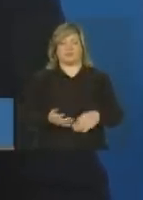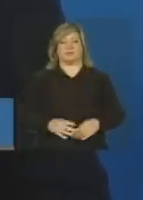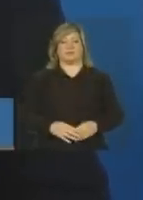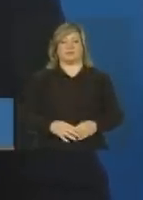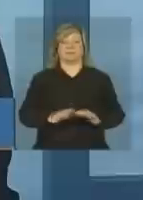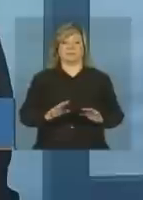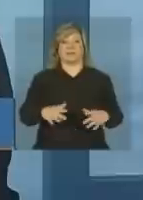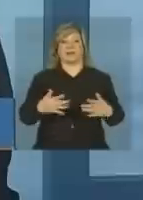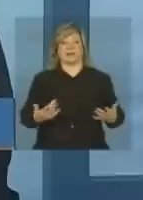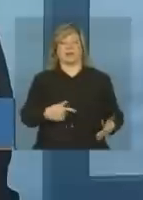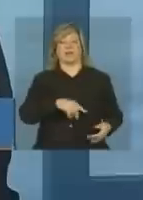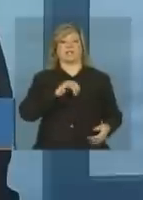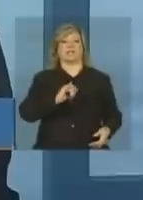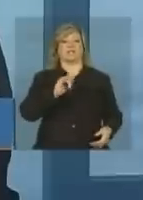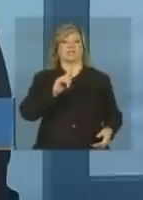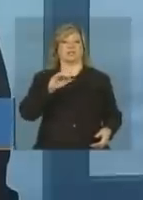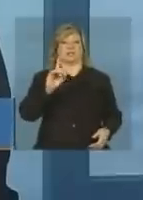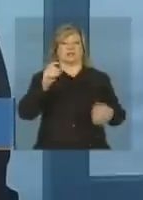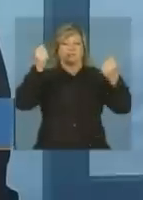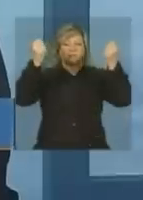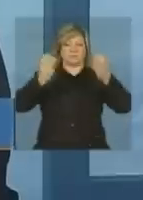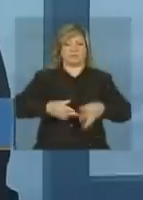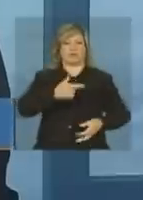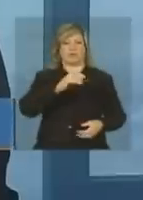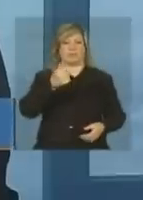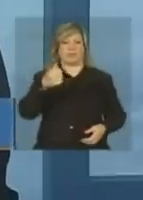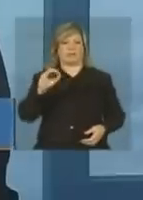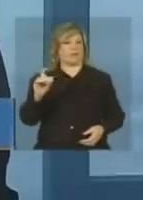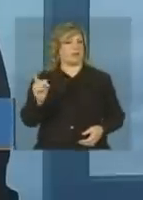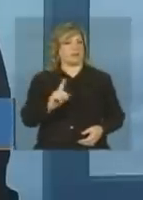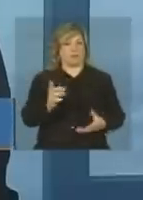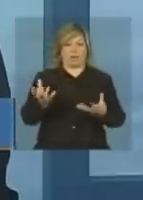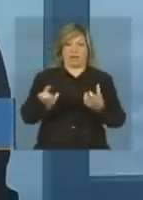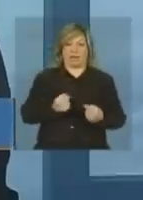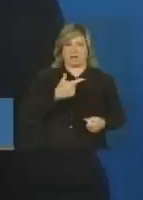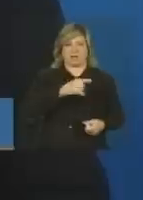não prestou conta do IGD de 2010, ele não recebeu o IGD de 2011.